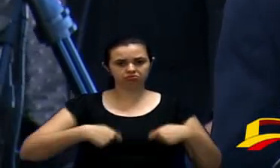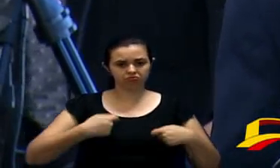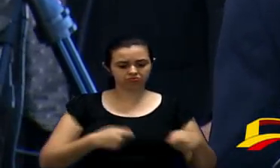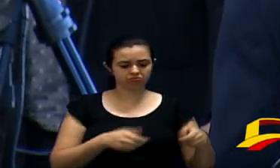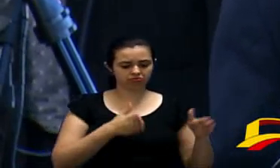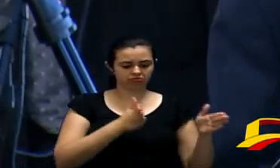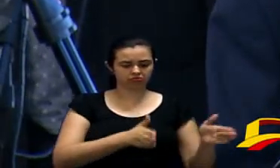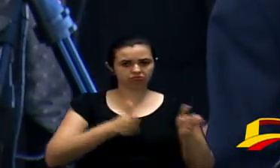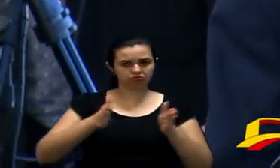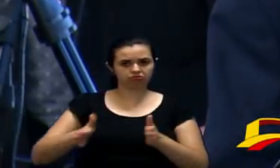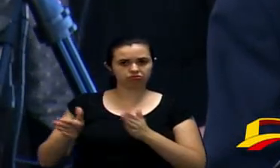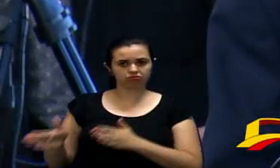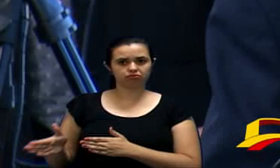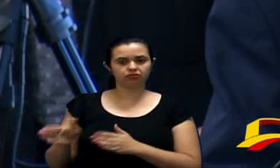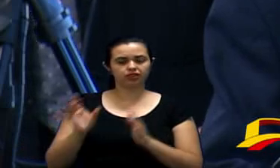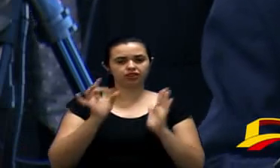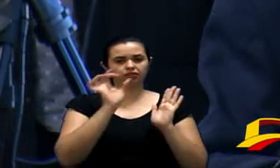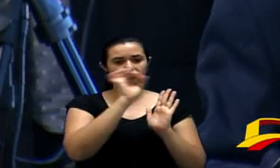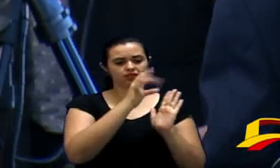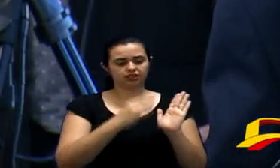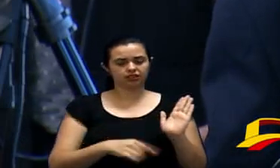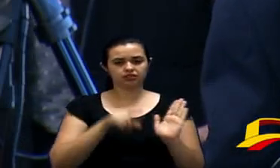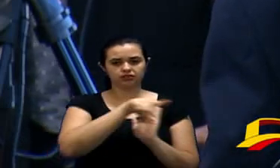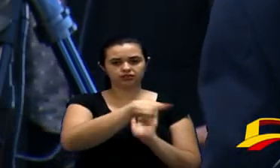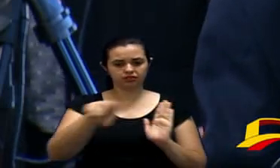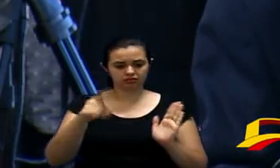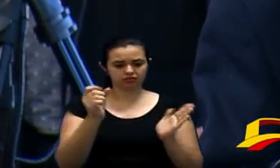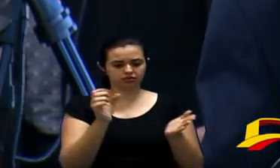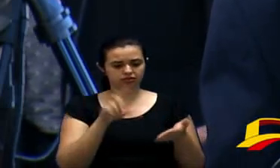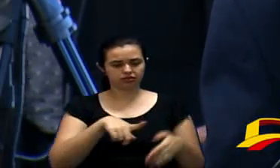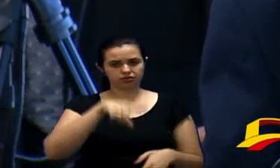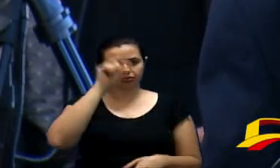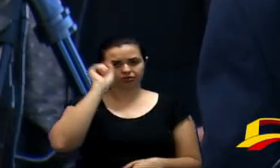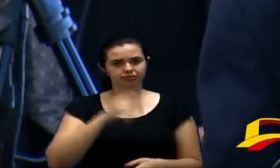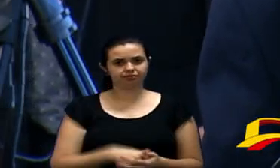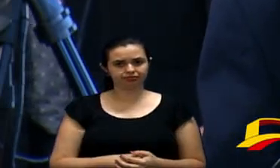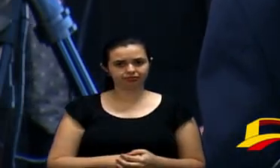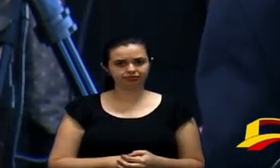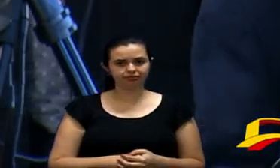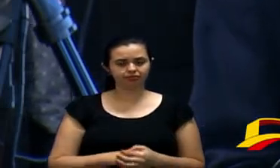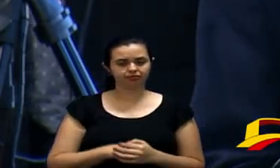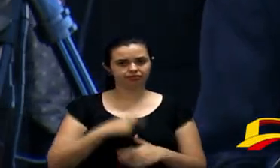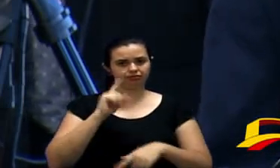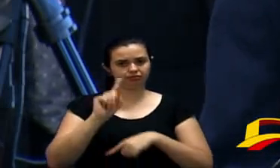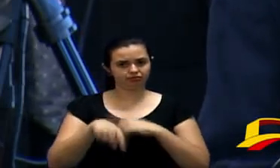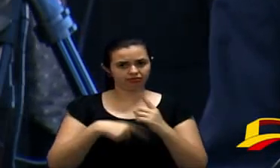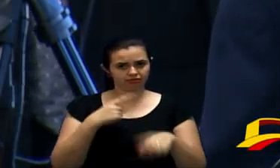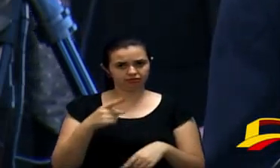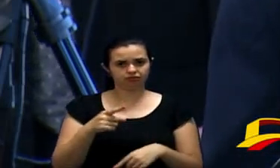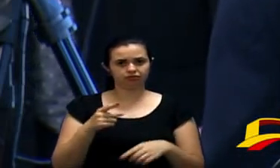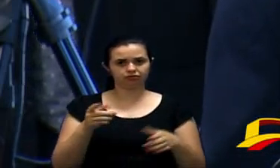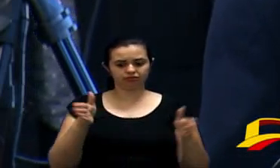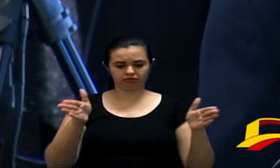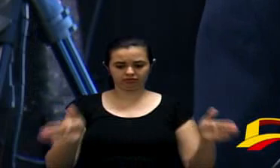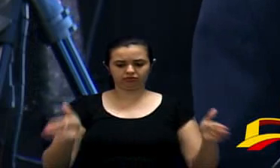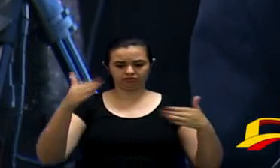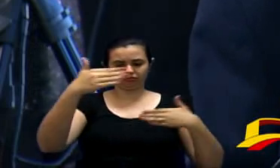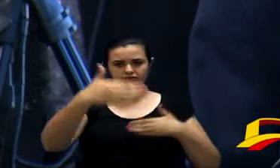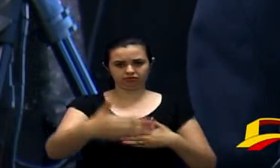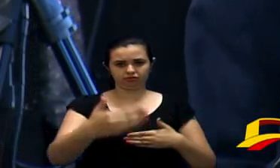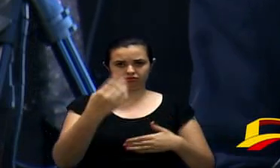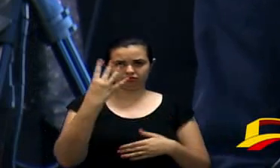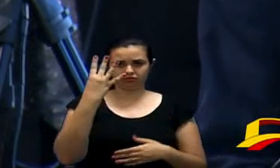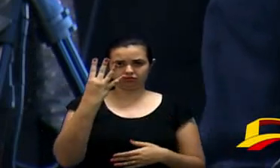E pronto, está aqui, começa com esse cômodo, faz o primeiro cômodo. Um cômodo de 4x4 dá para